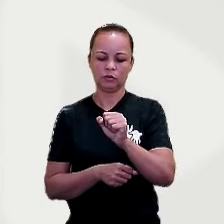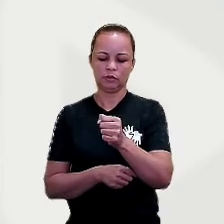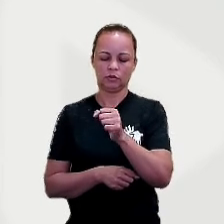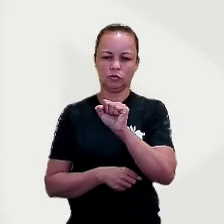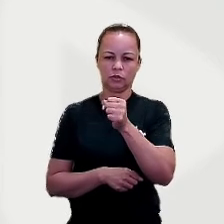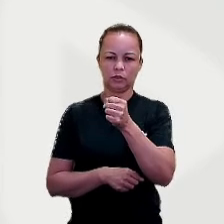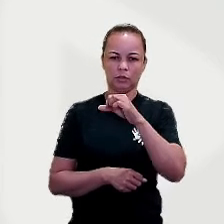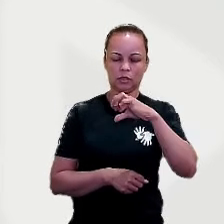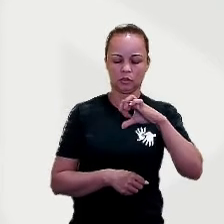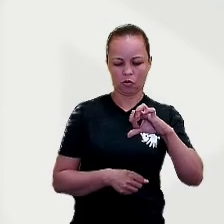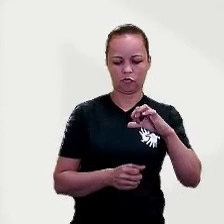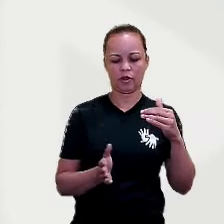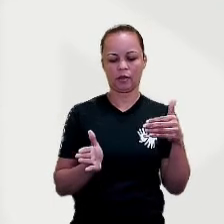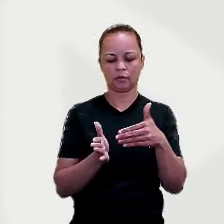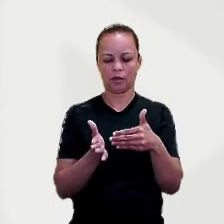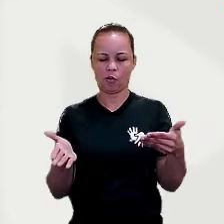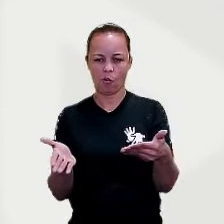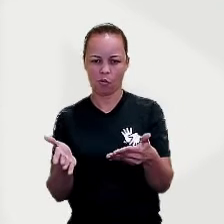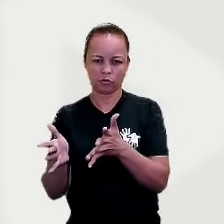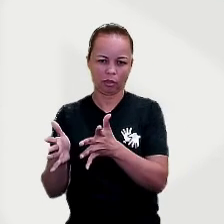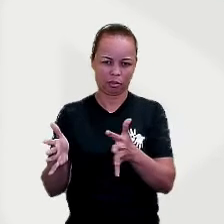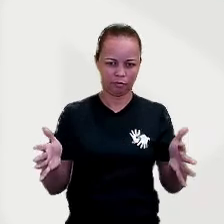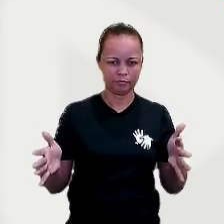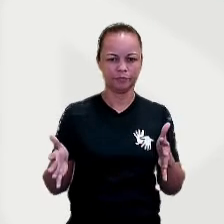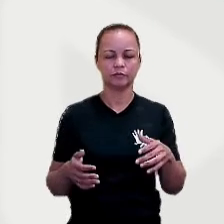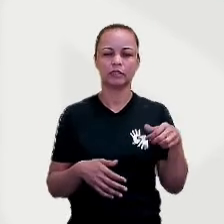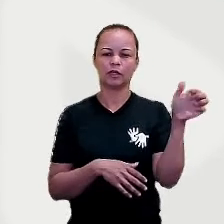1889 até os tempos atuais.